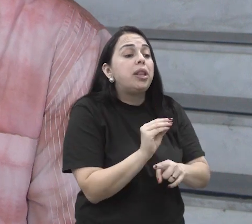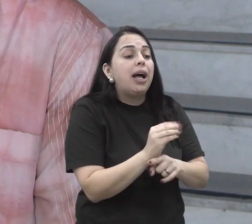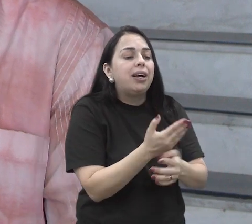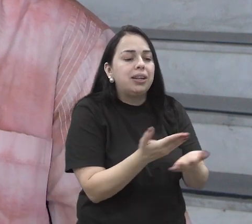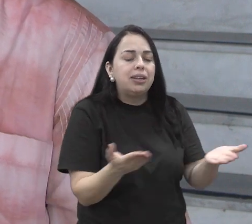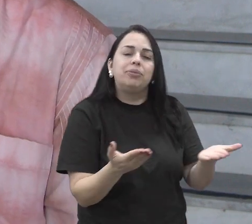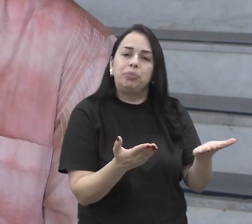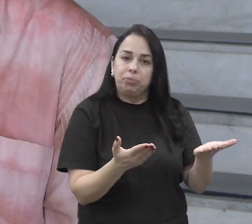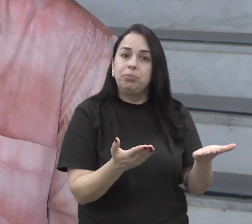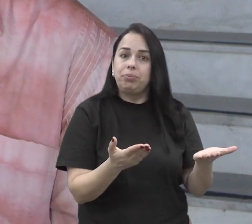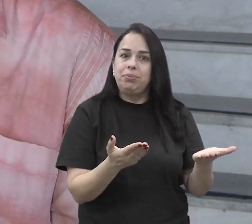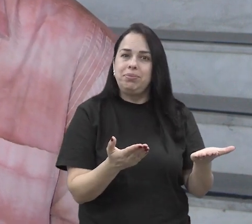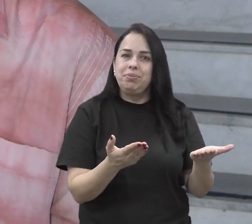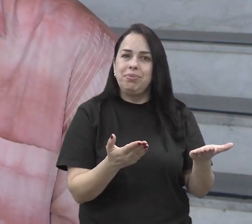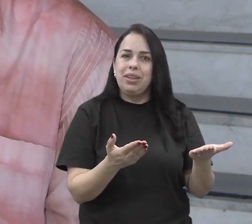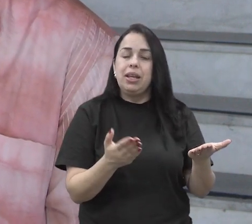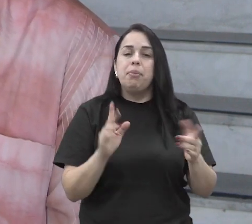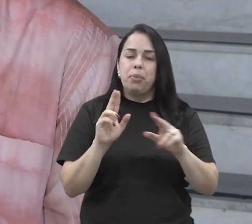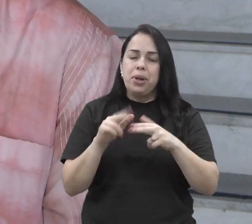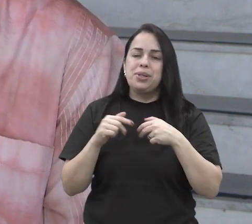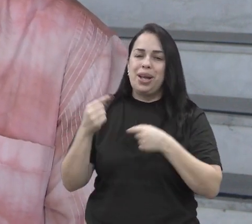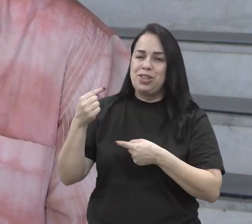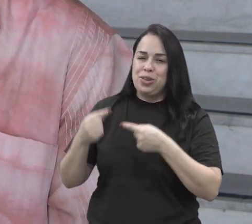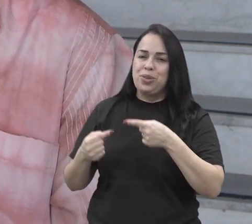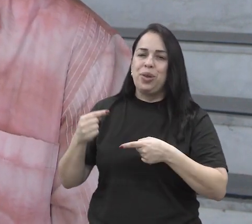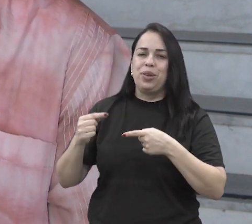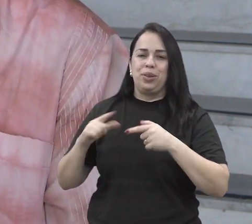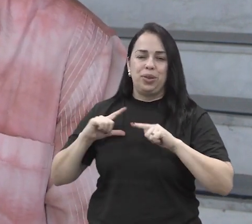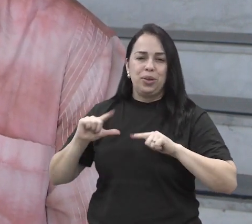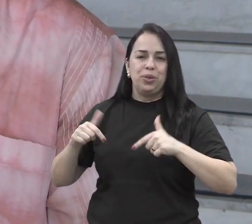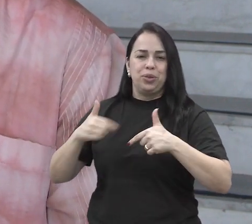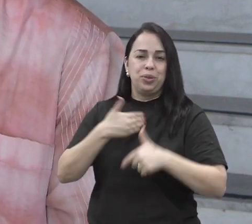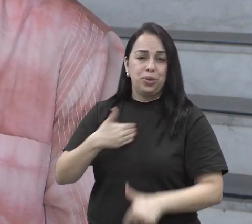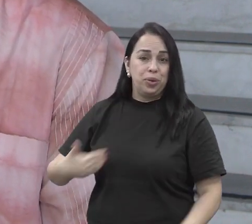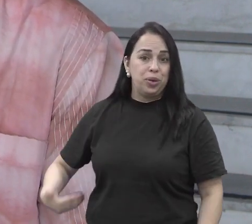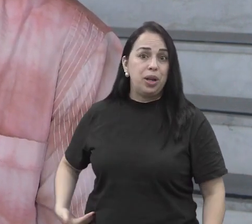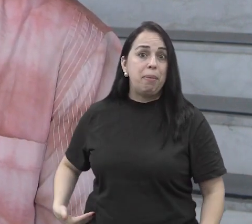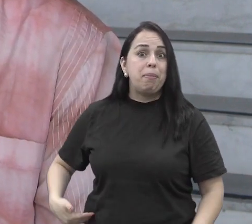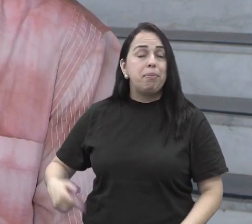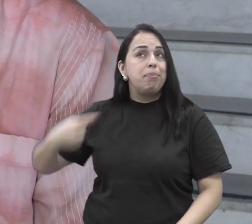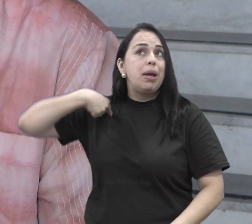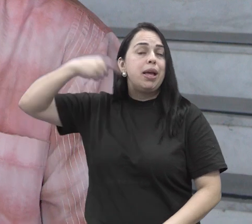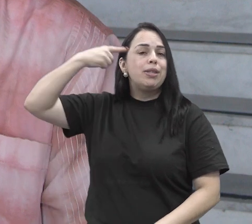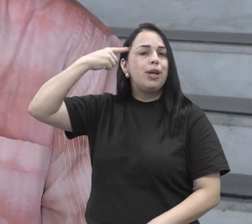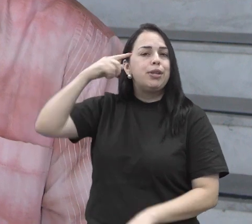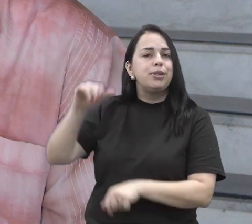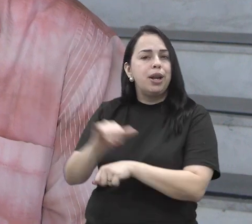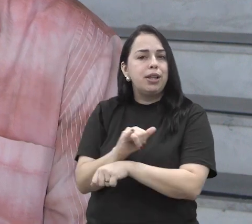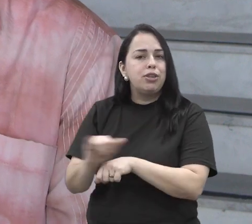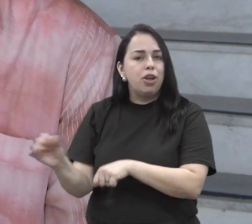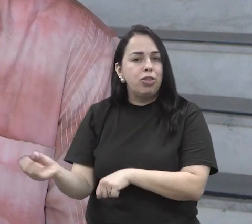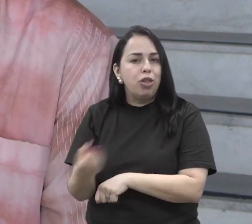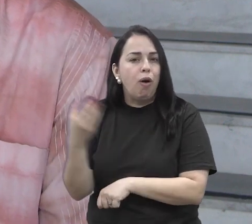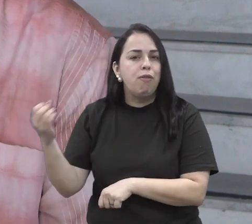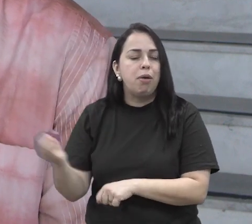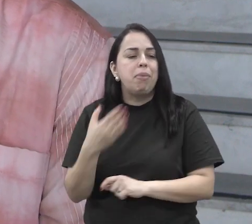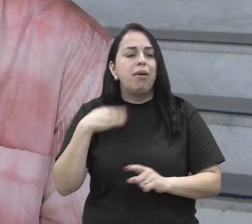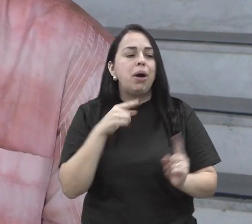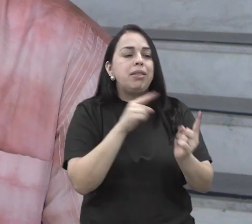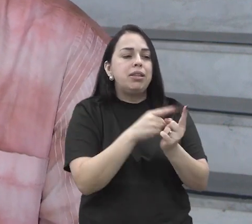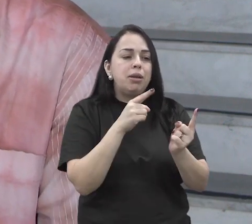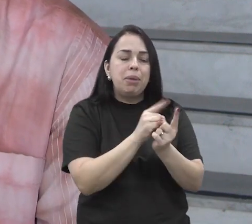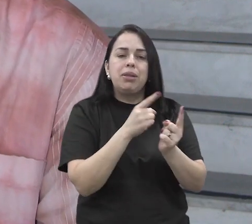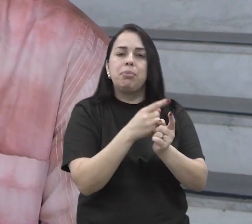você, e provoca as diversas políticas públicas a pensar em novas metodologias e pedagogias para atendimento